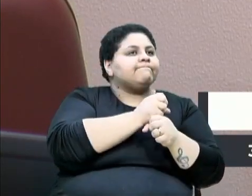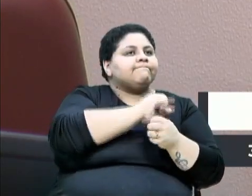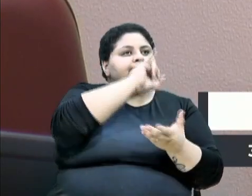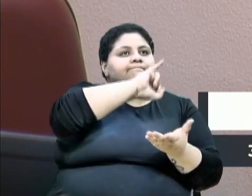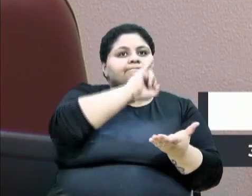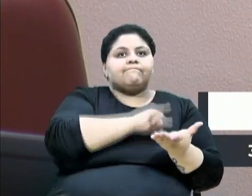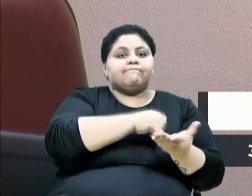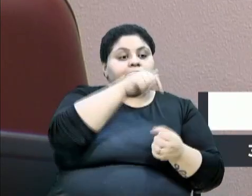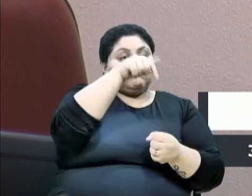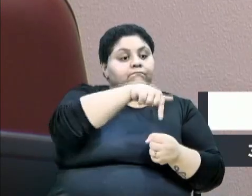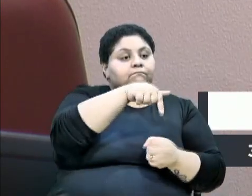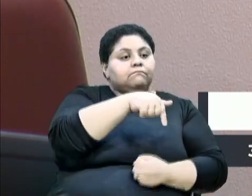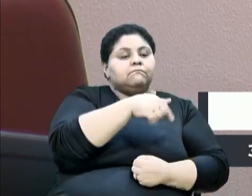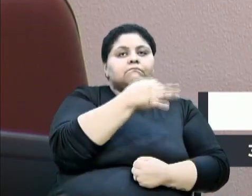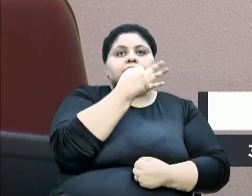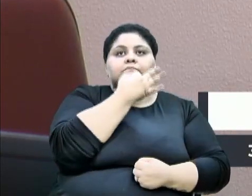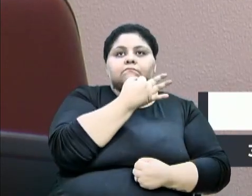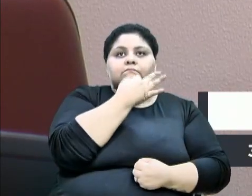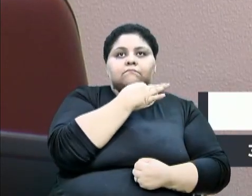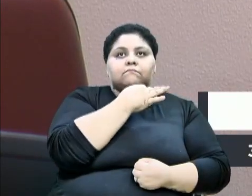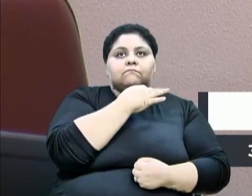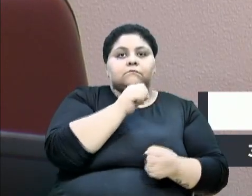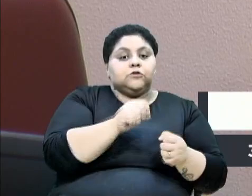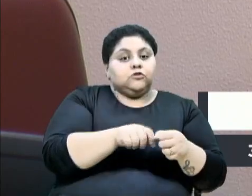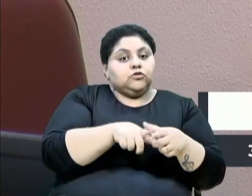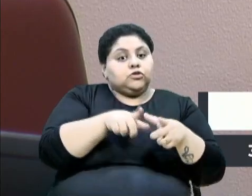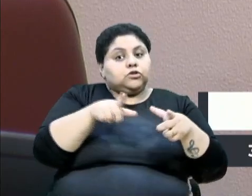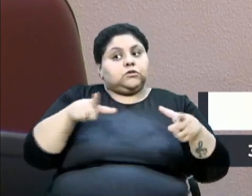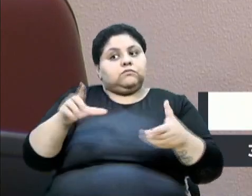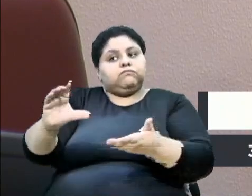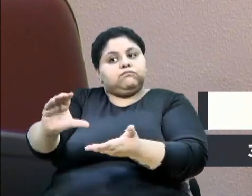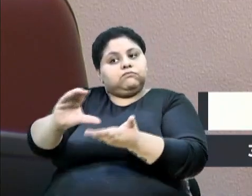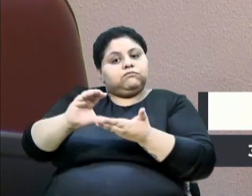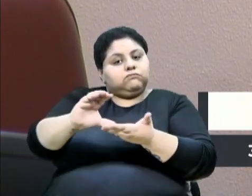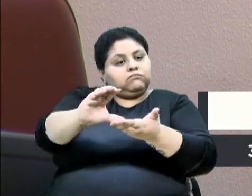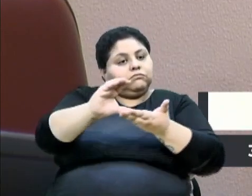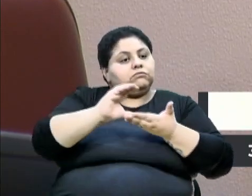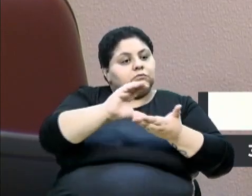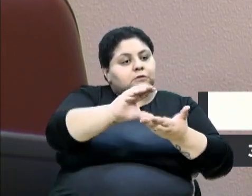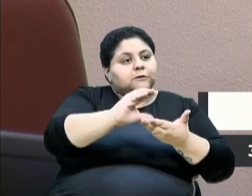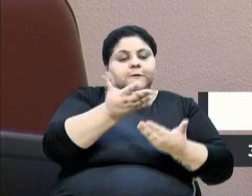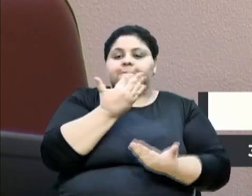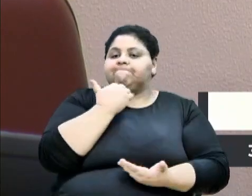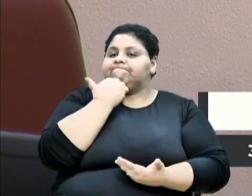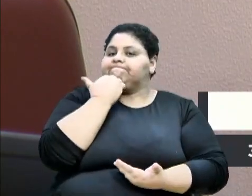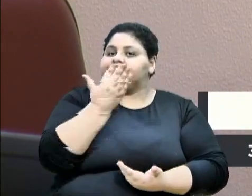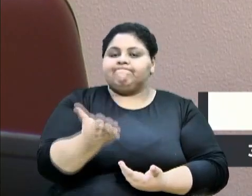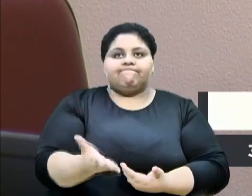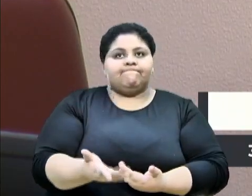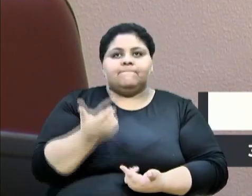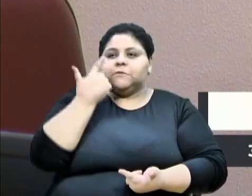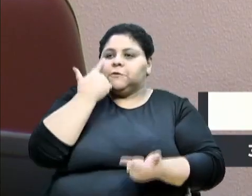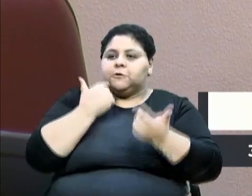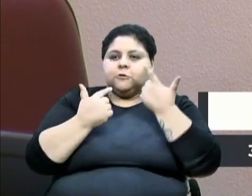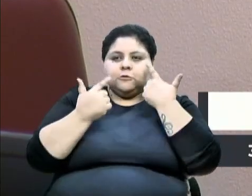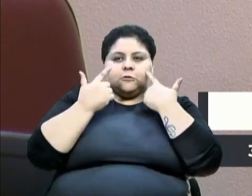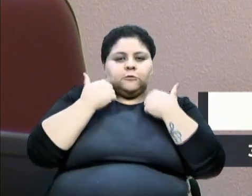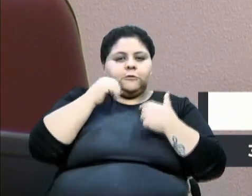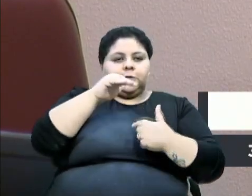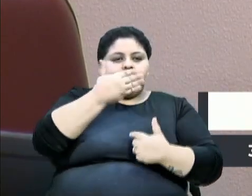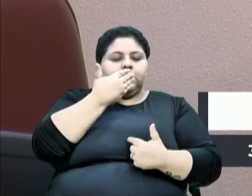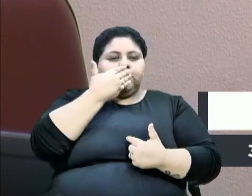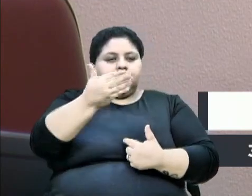o município. E se nós não aumentarmos a arrecadação, não adianta a gente chorar, pedir mais investimento